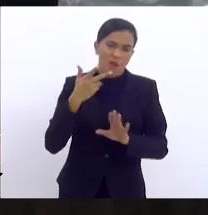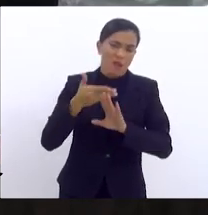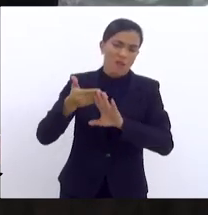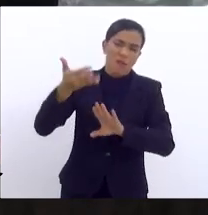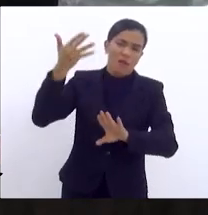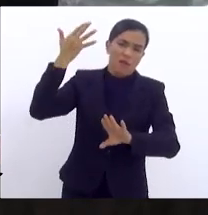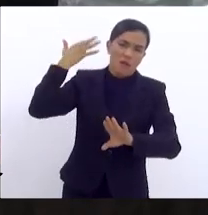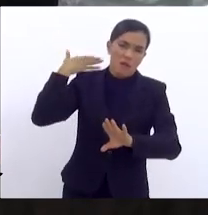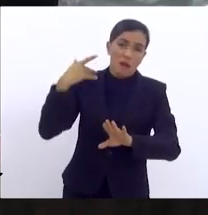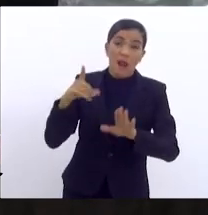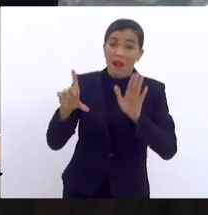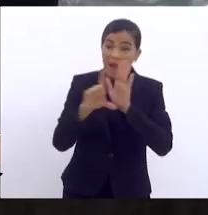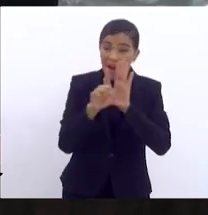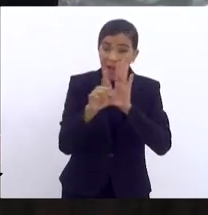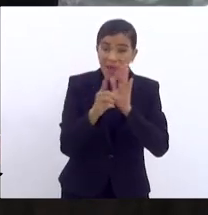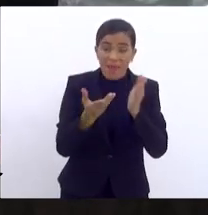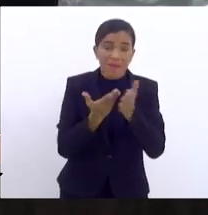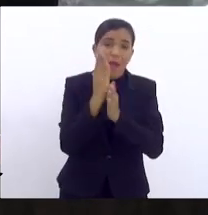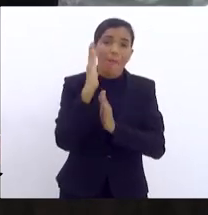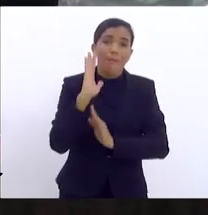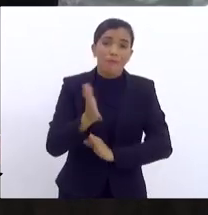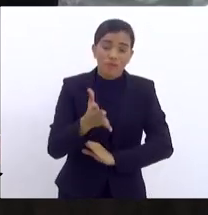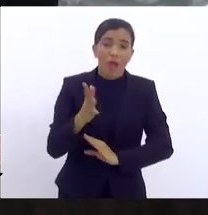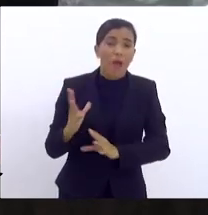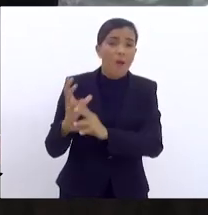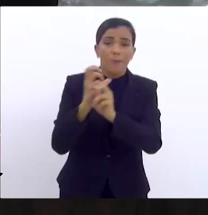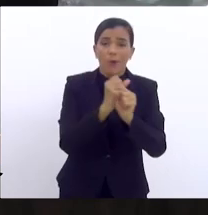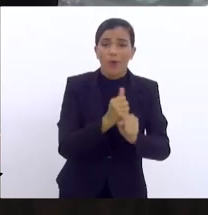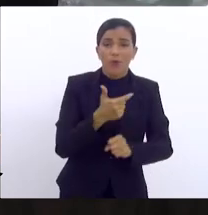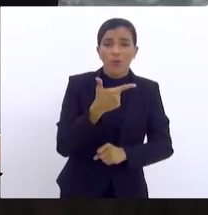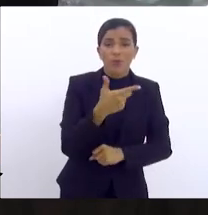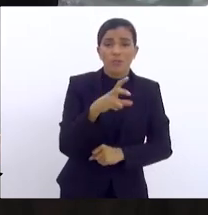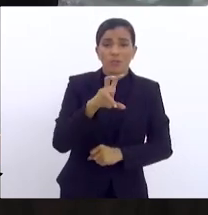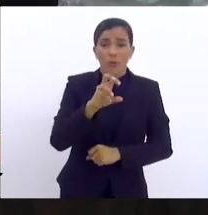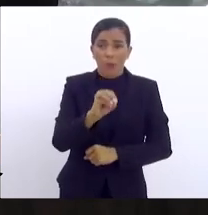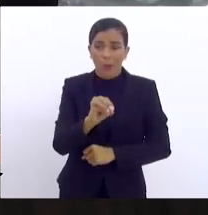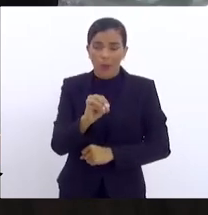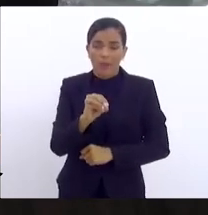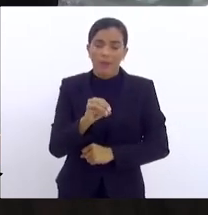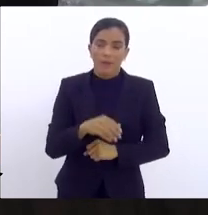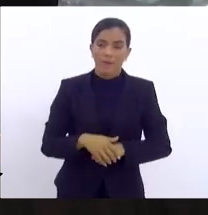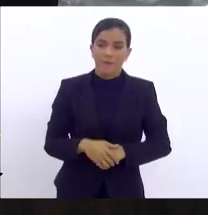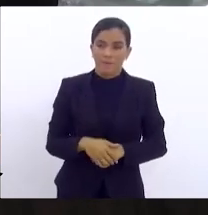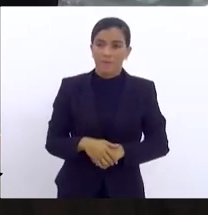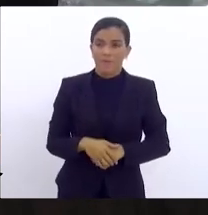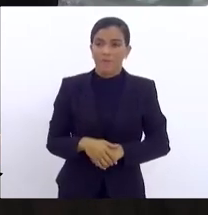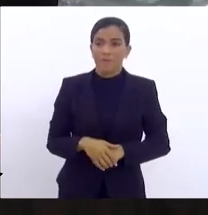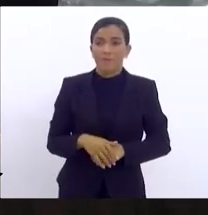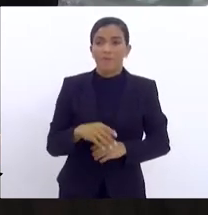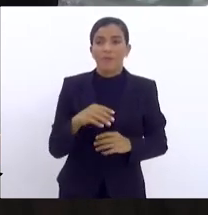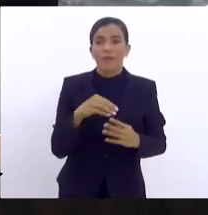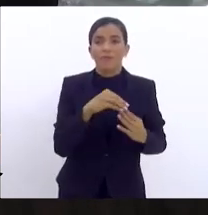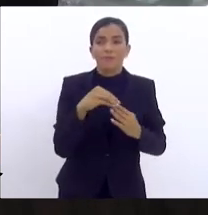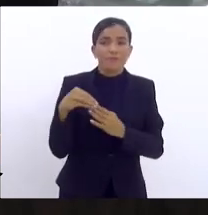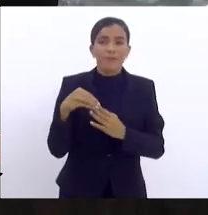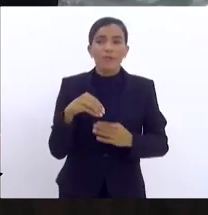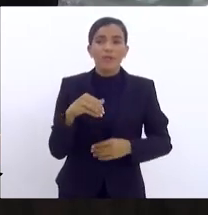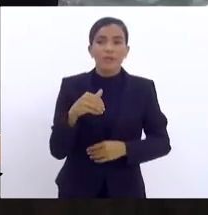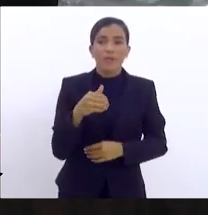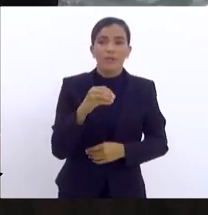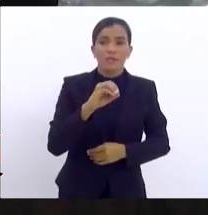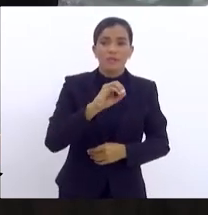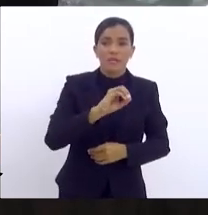que só de leis eu tenho aprovado aqui 250 leis e 333 em andamentos indicação 0735